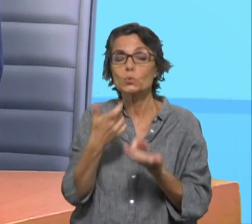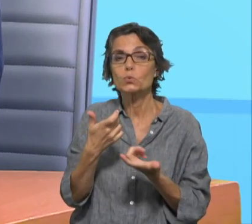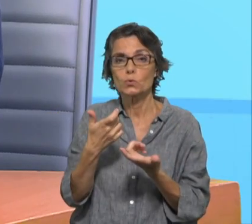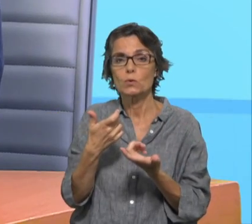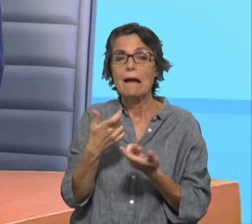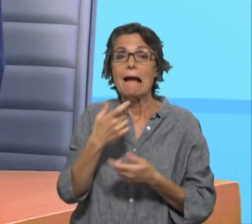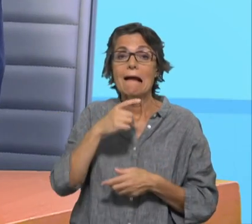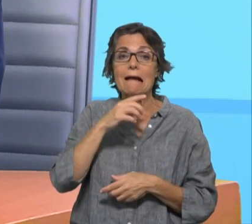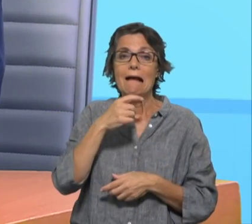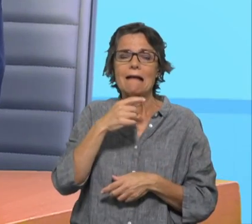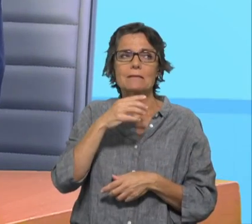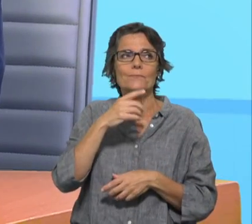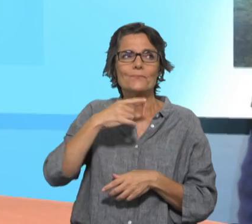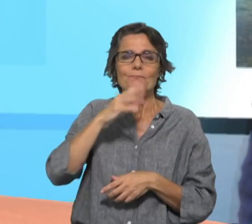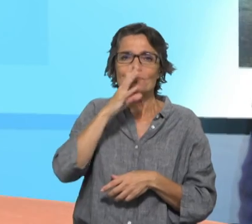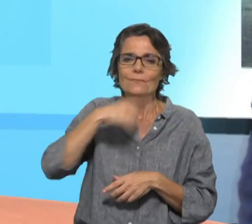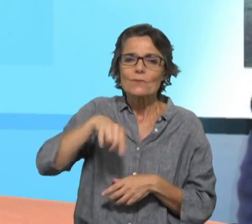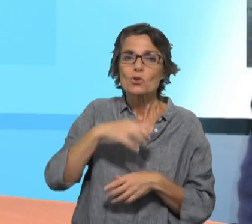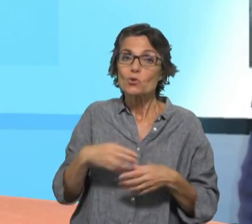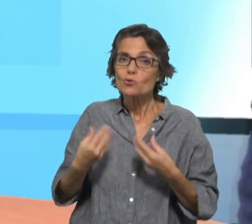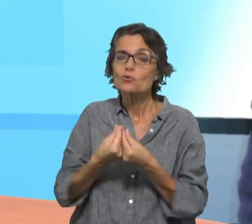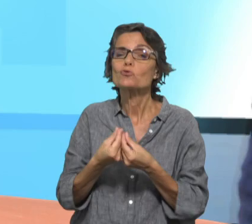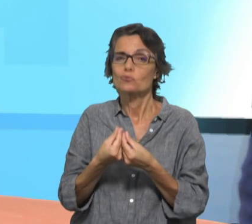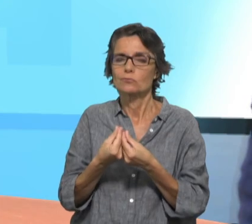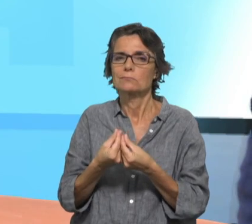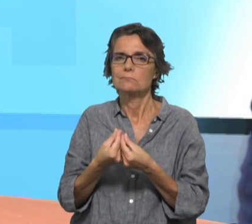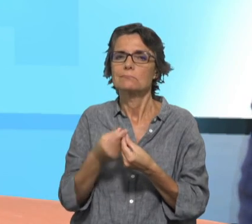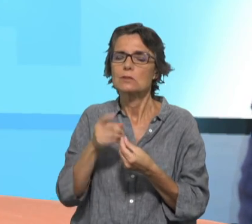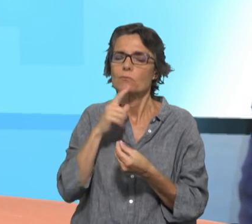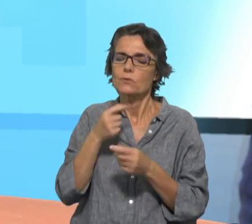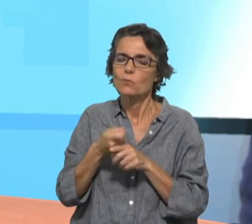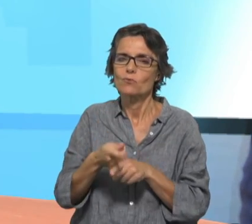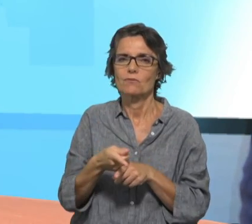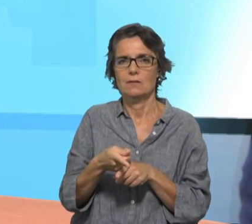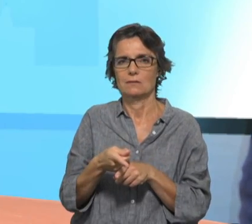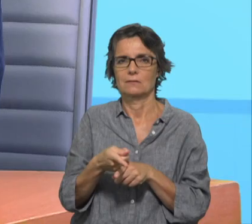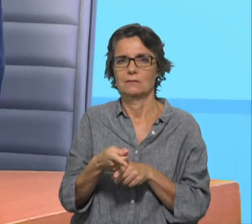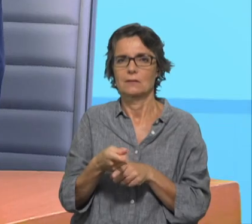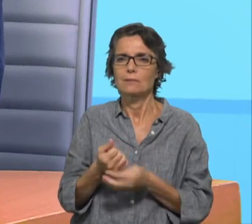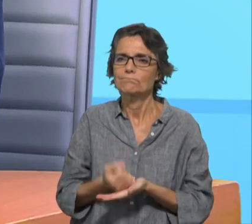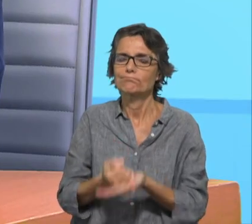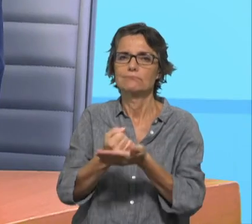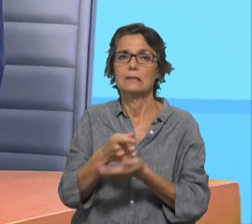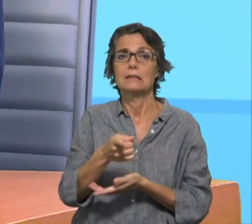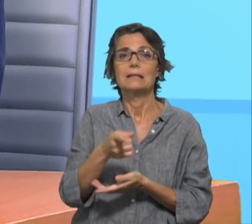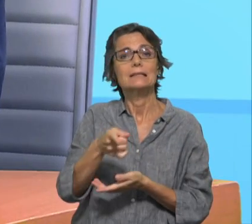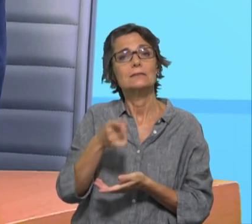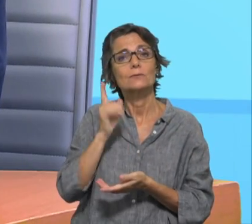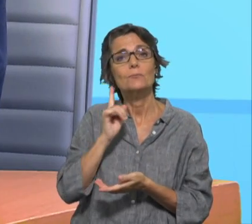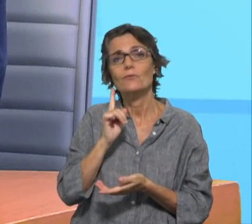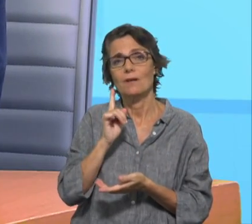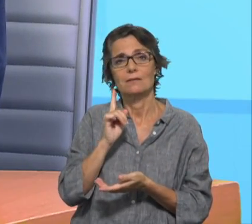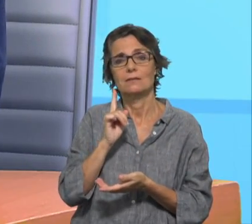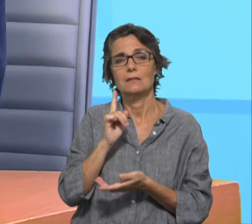portanto, necessitamos com urgência e com verdade de, unidos